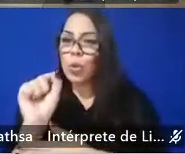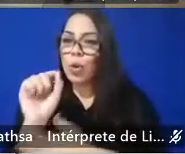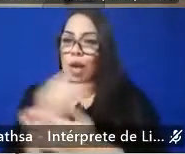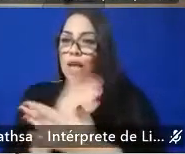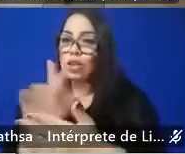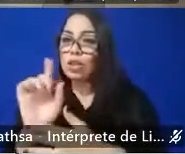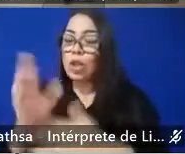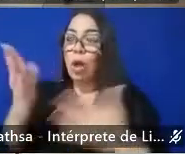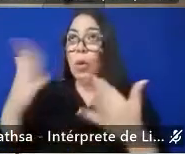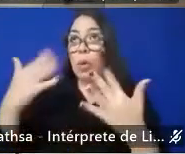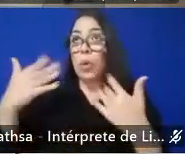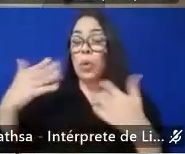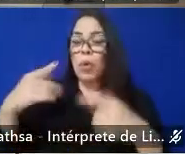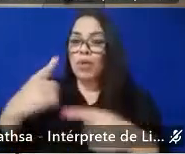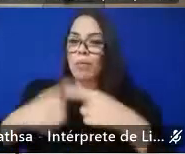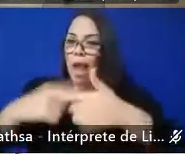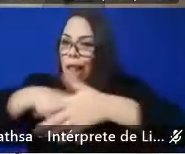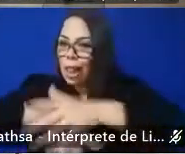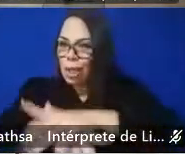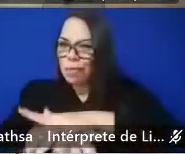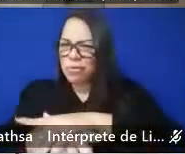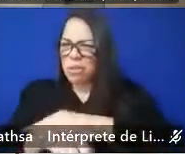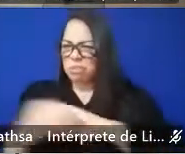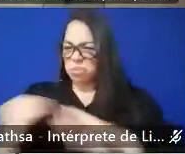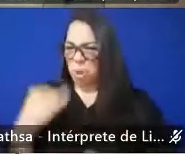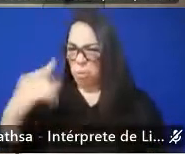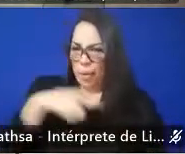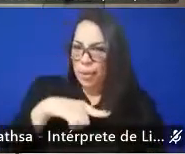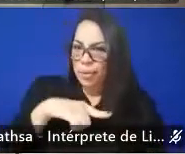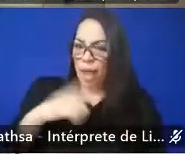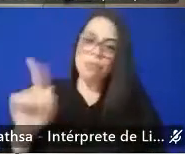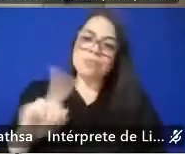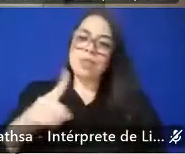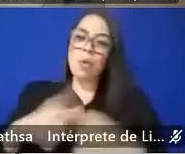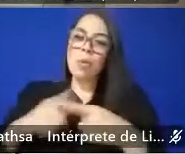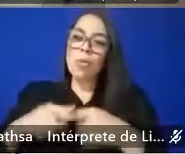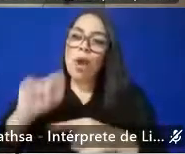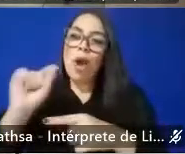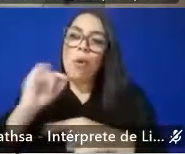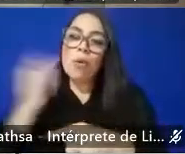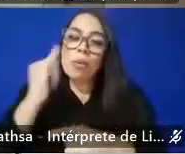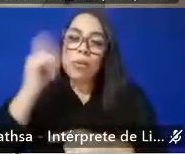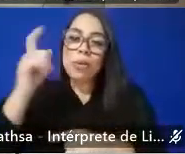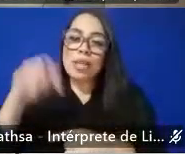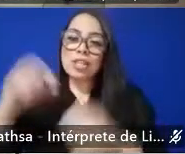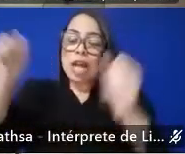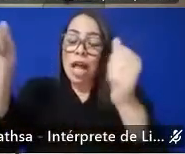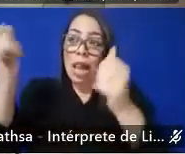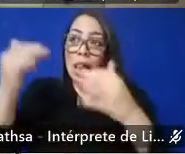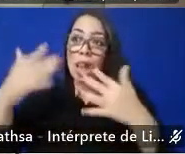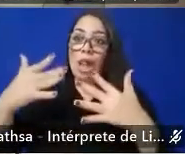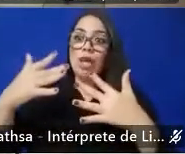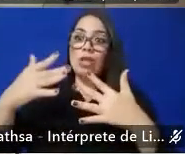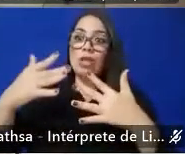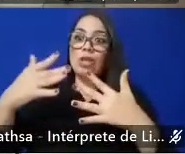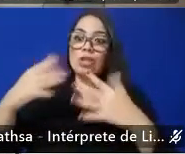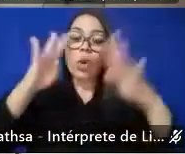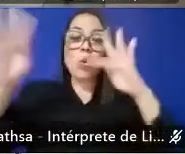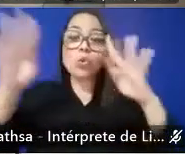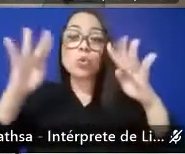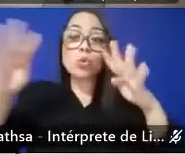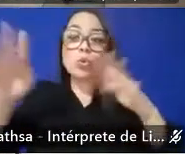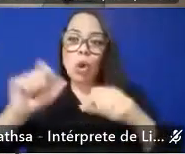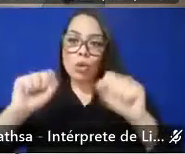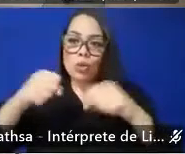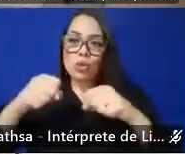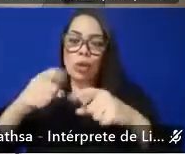fundo isto não tem a menor importância o que interessa mesmo não é à noite em si são os sonhos sonhos que o